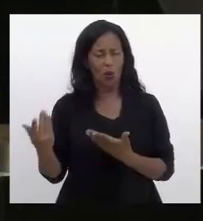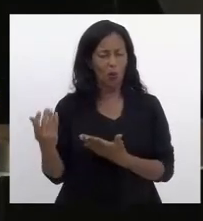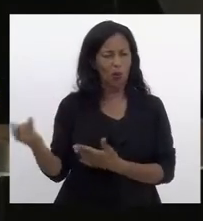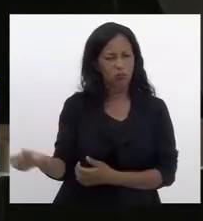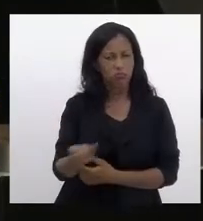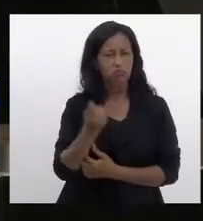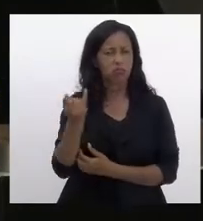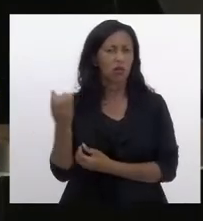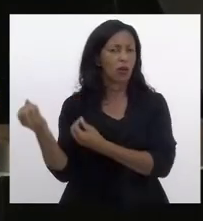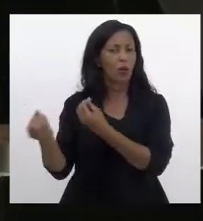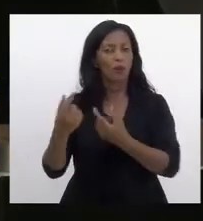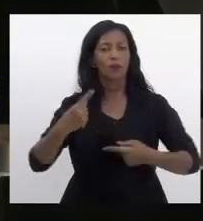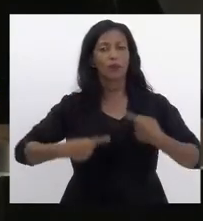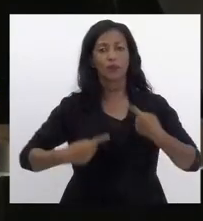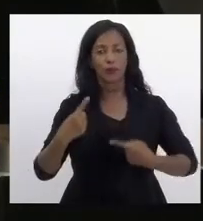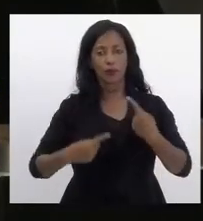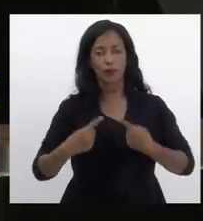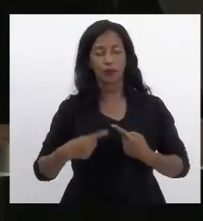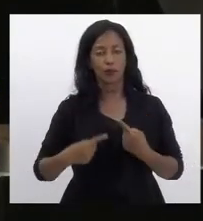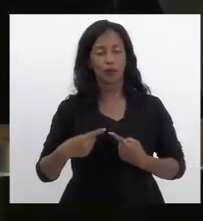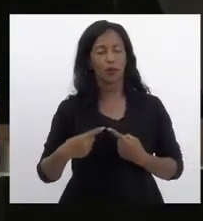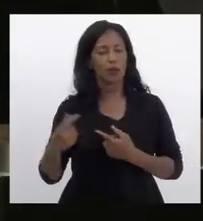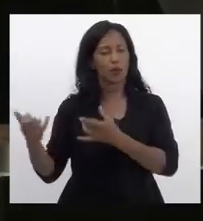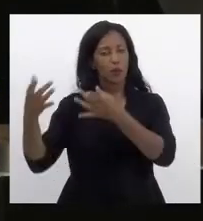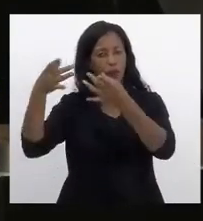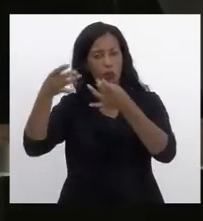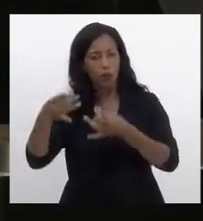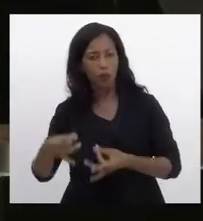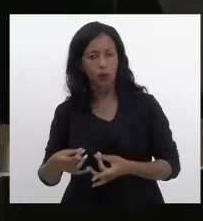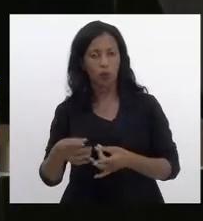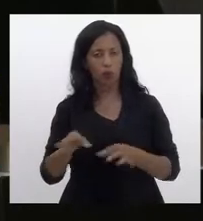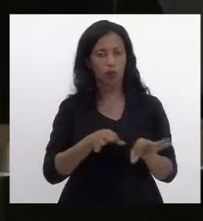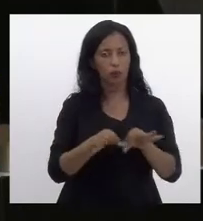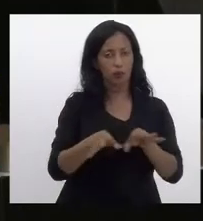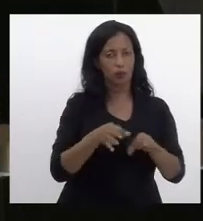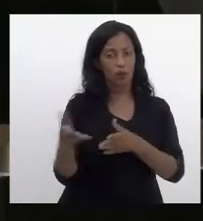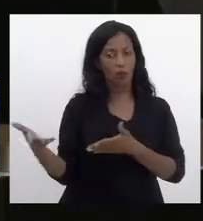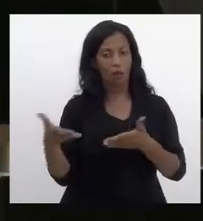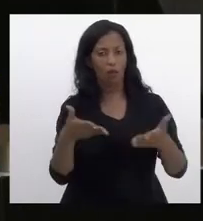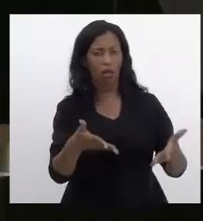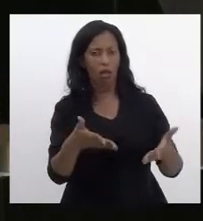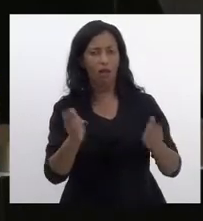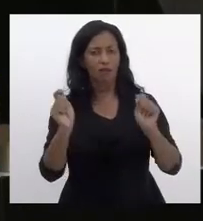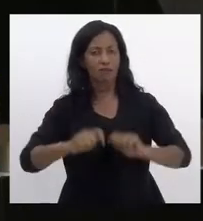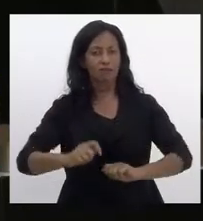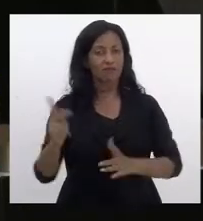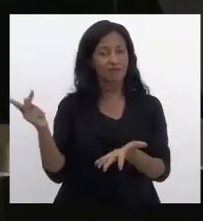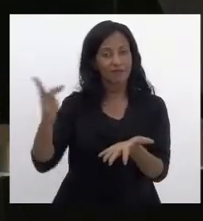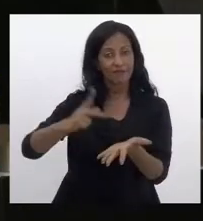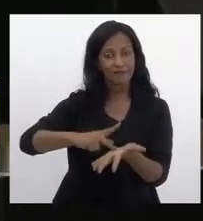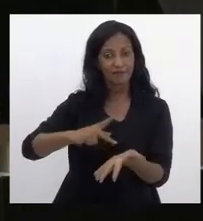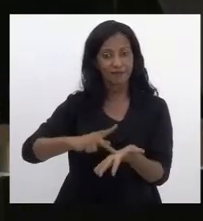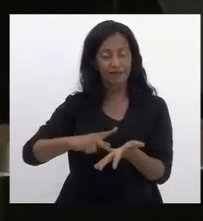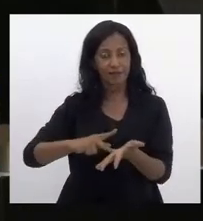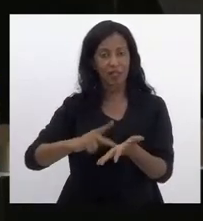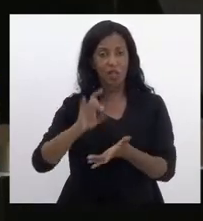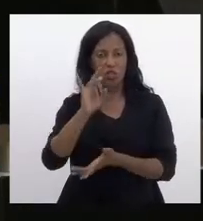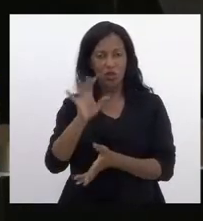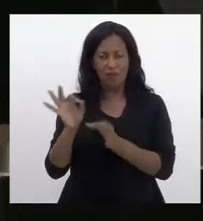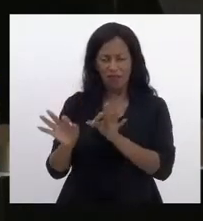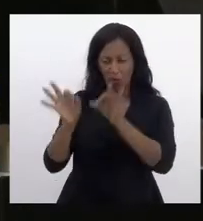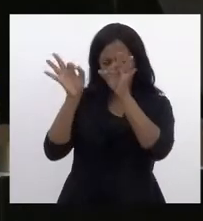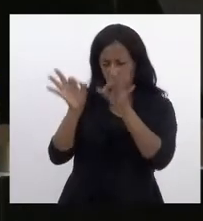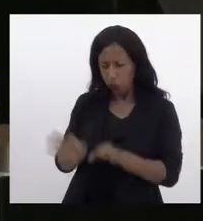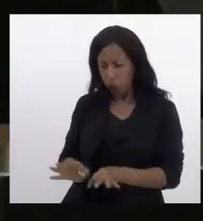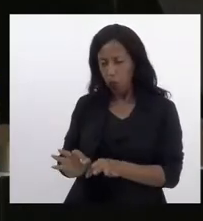fundamental, como está sendo discutido na justificativa do projeto, ela só será verdadeira e só será